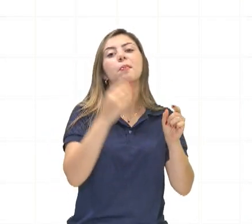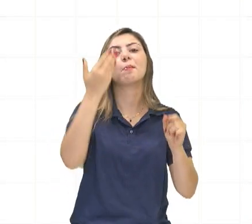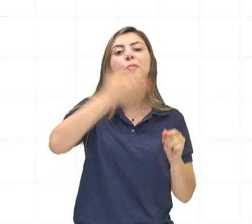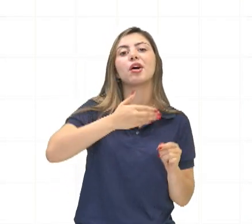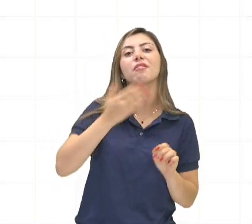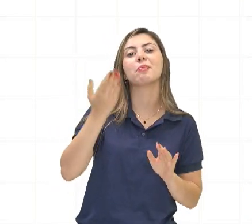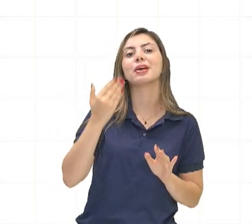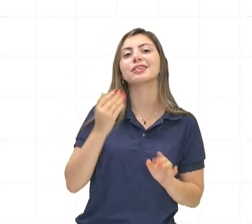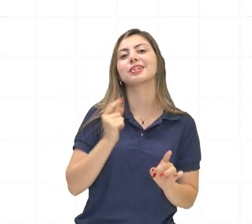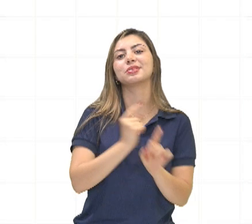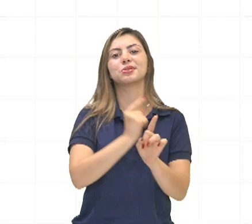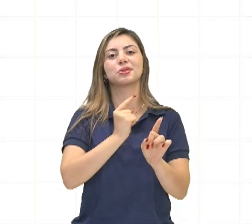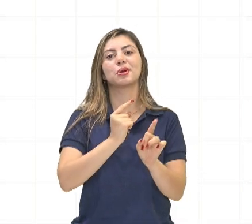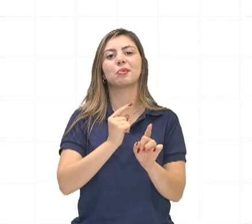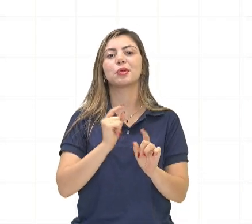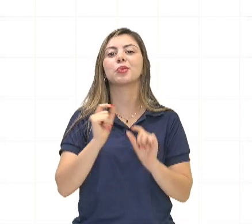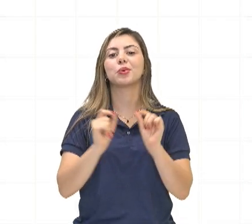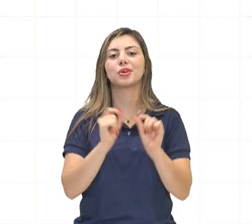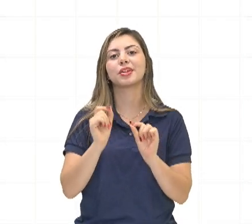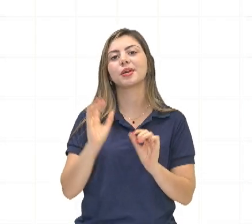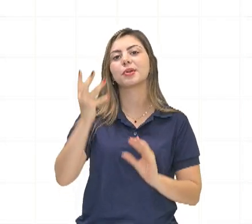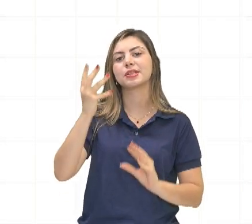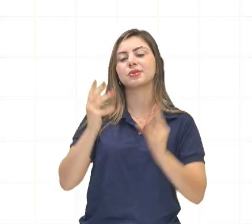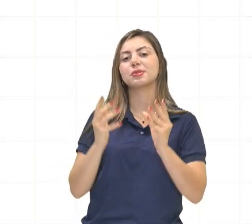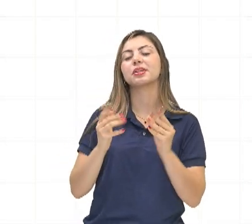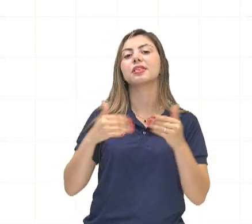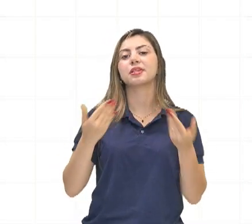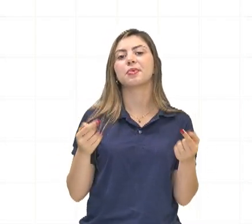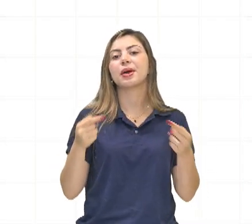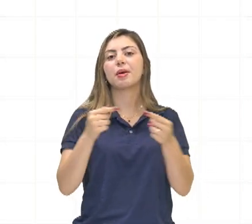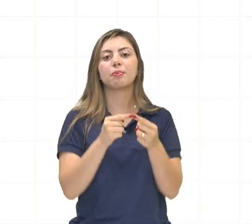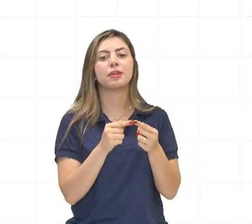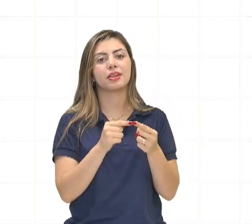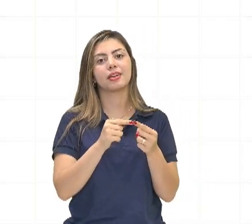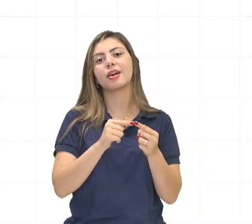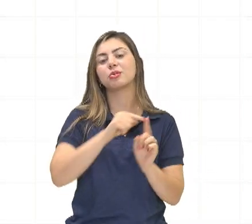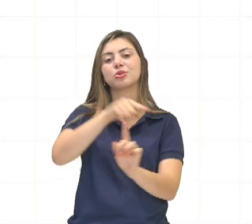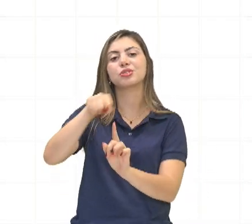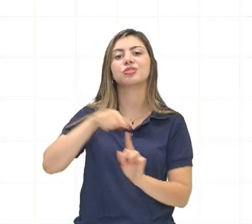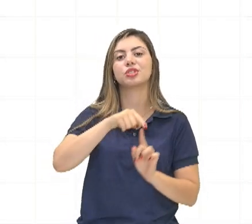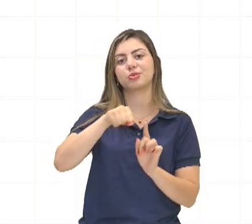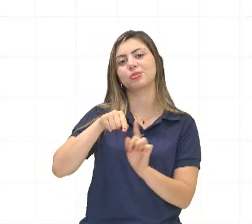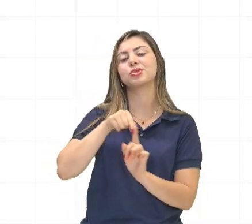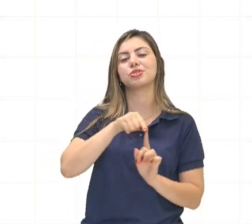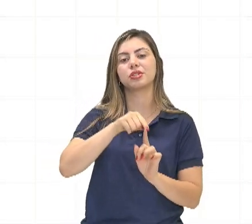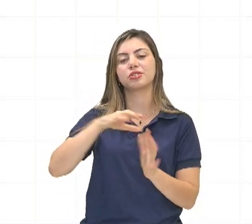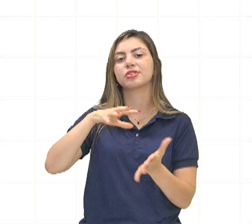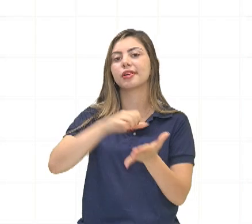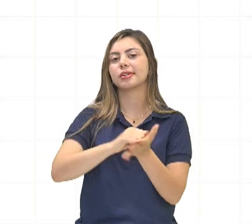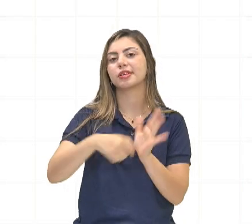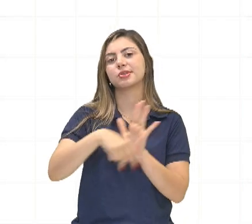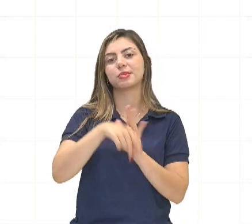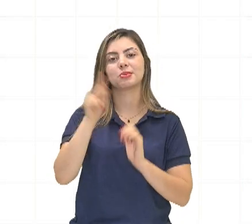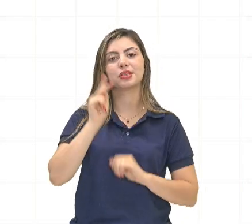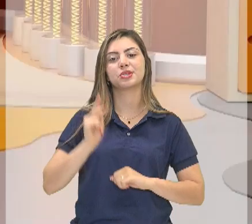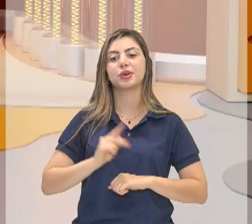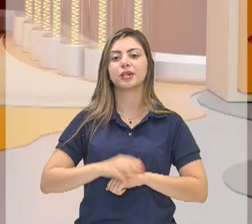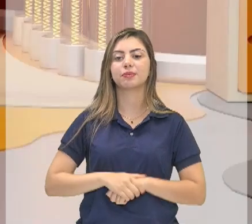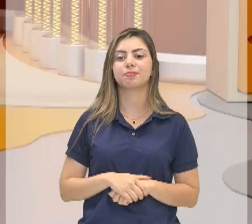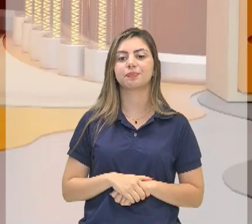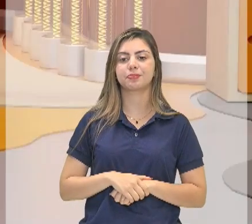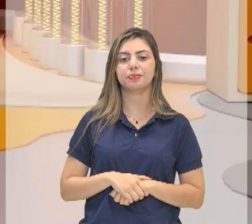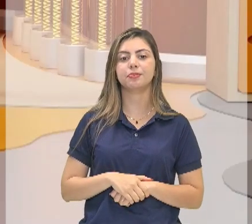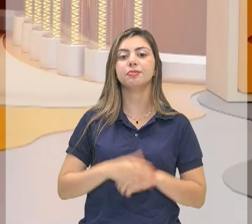o nome de fontes históricas. E olha só, aqui o professor